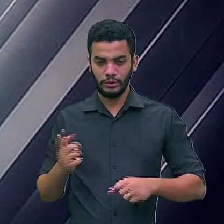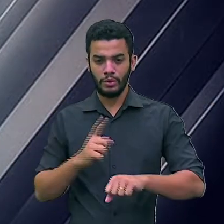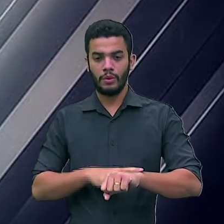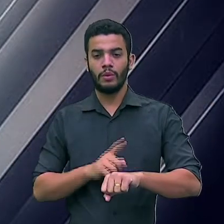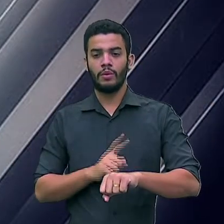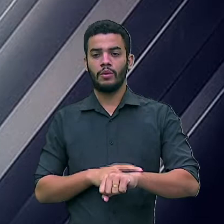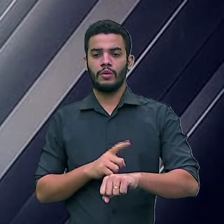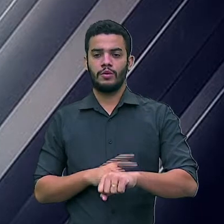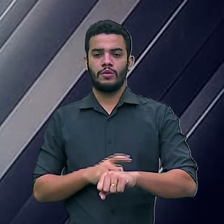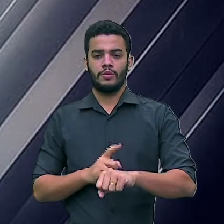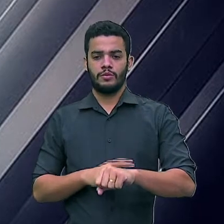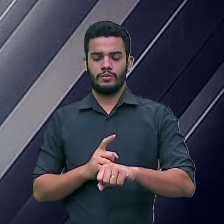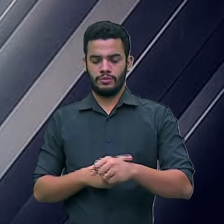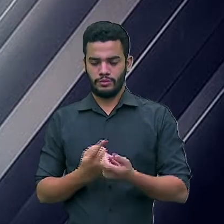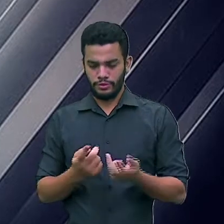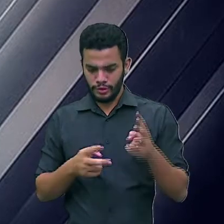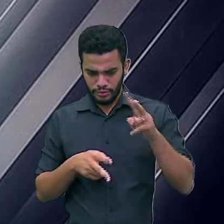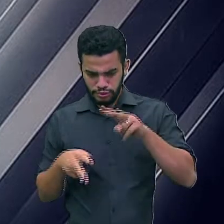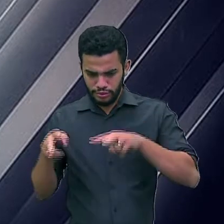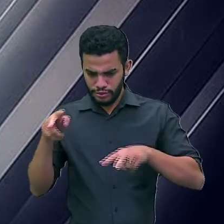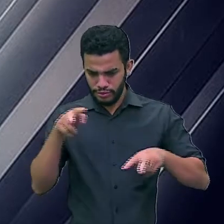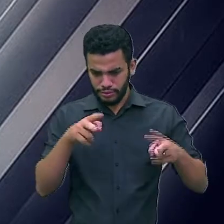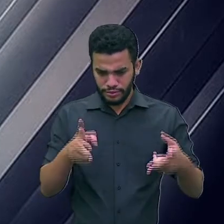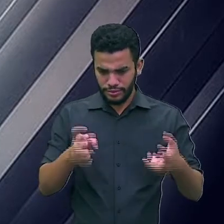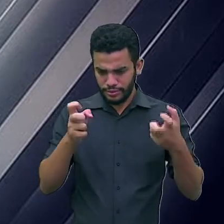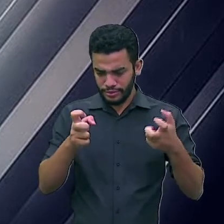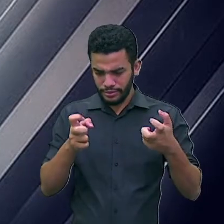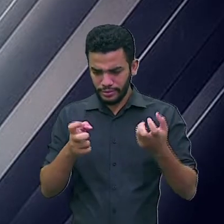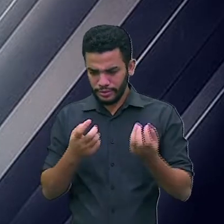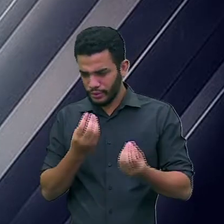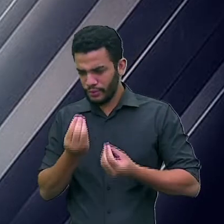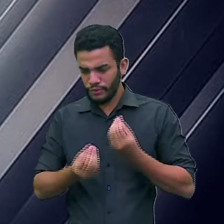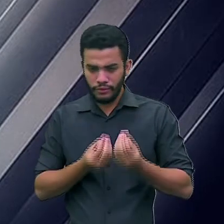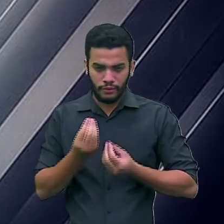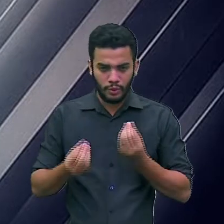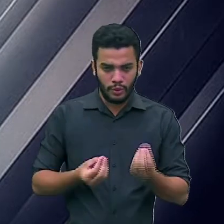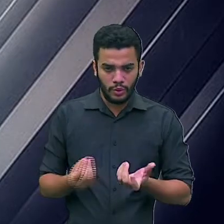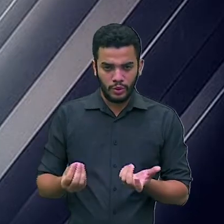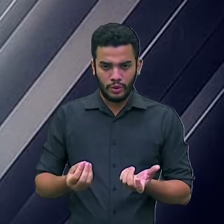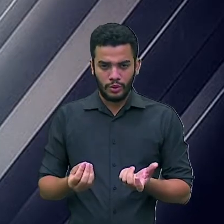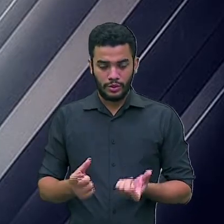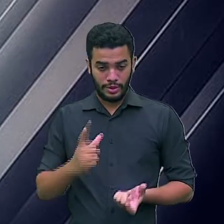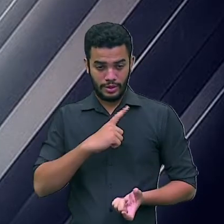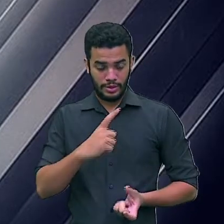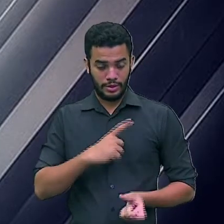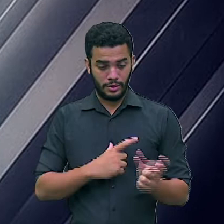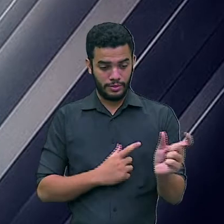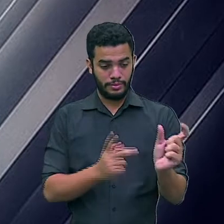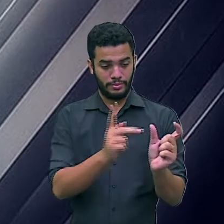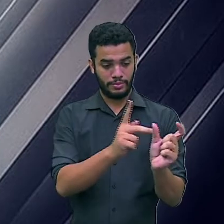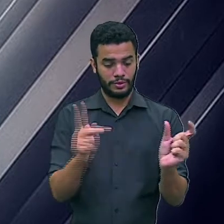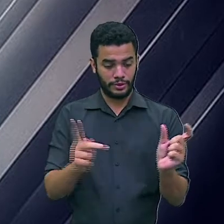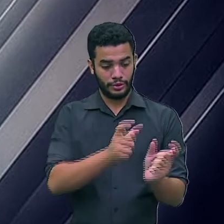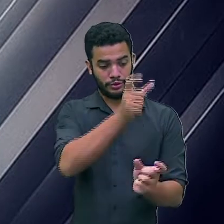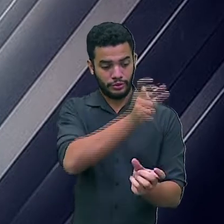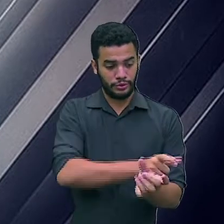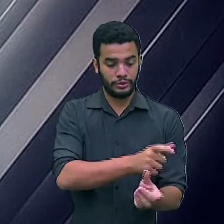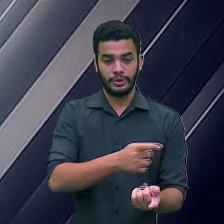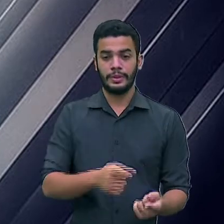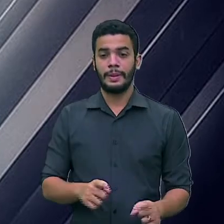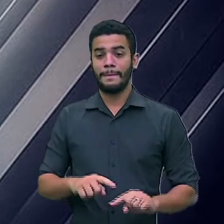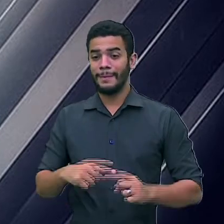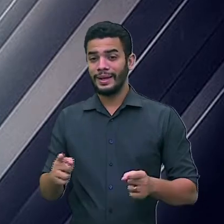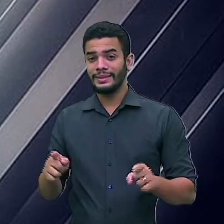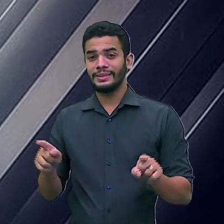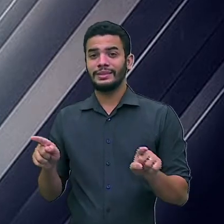uma avaliação aqui desses termos. Nós temos o termo predicativo do sujeito, mas existe também o predicativo